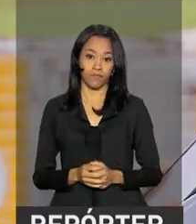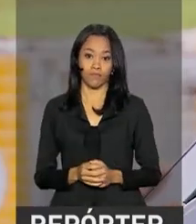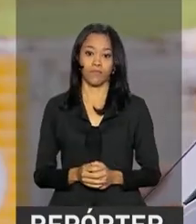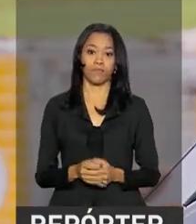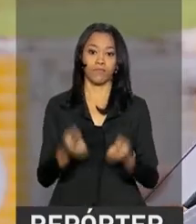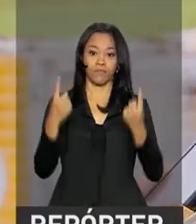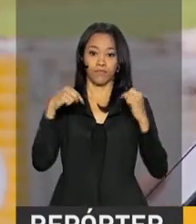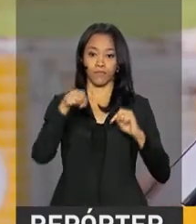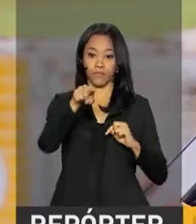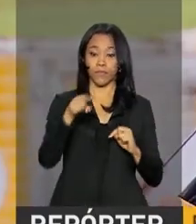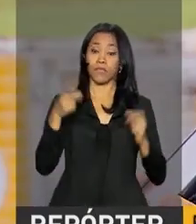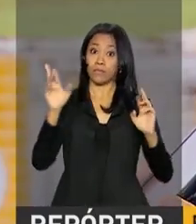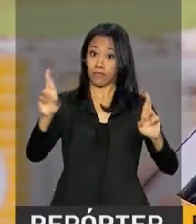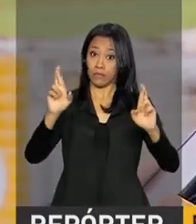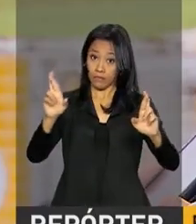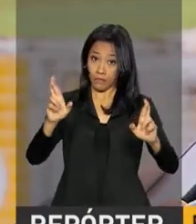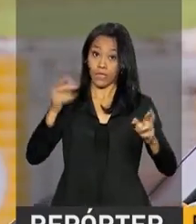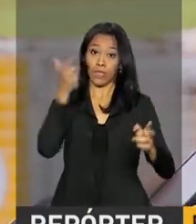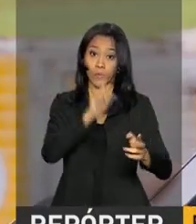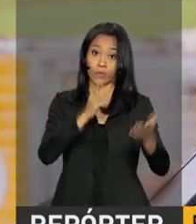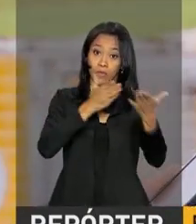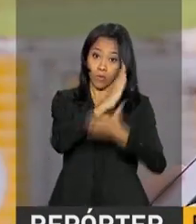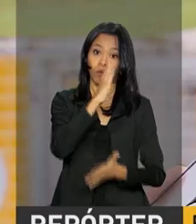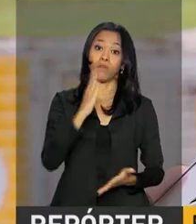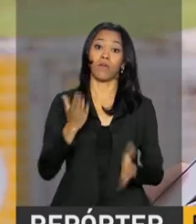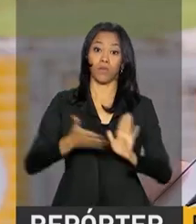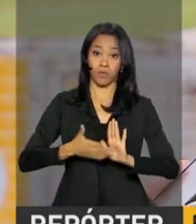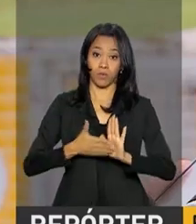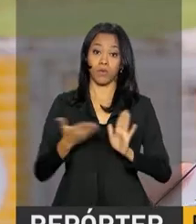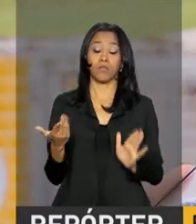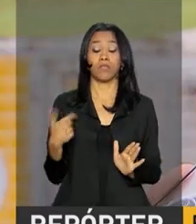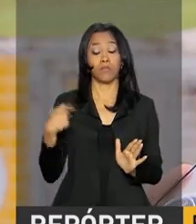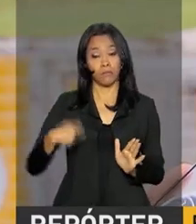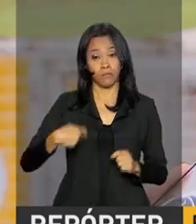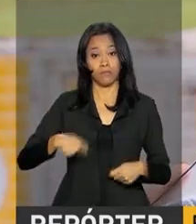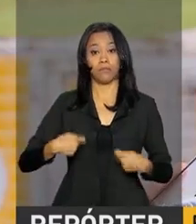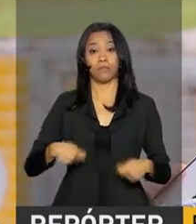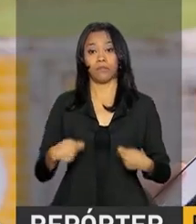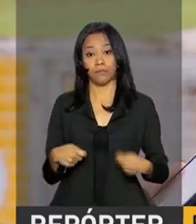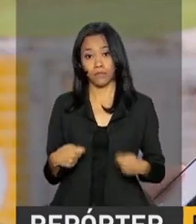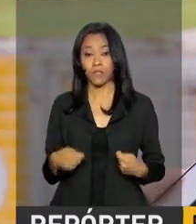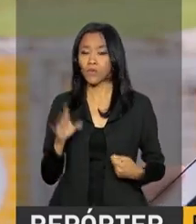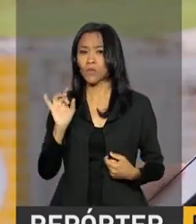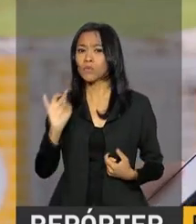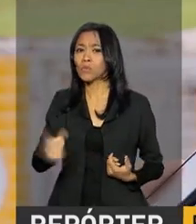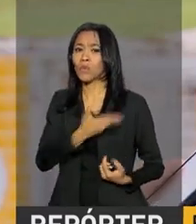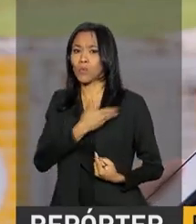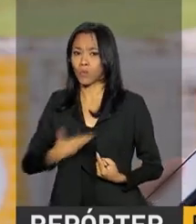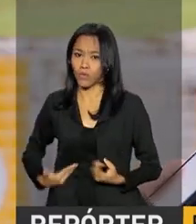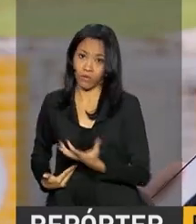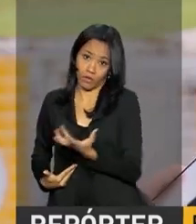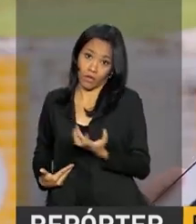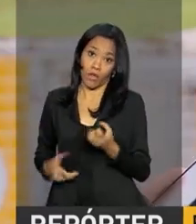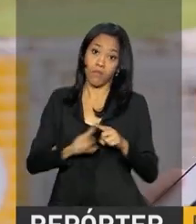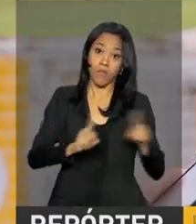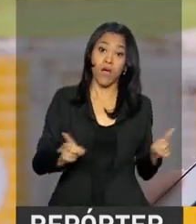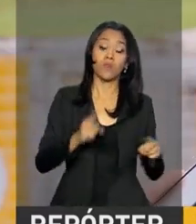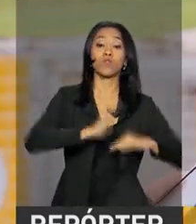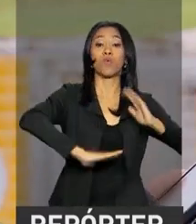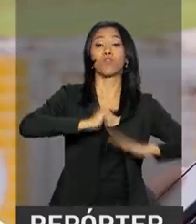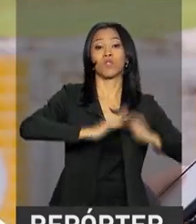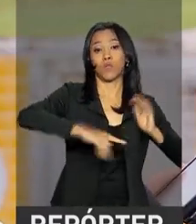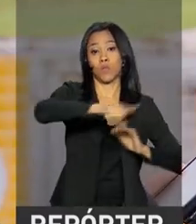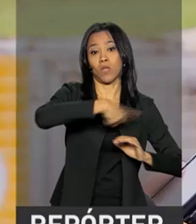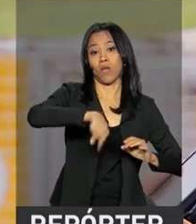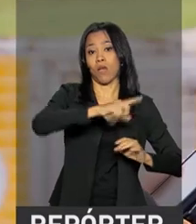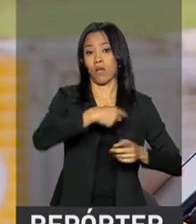Esperamos que ela possa ser aprovada, ela é necessária. Não só o governo diz isso, os analistas do Brasil, os